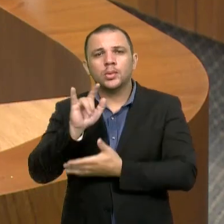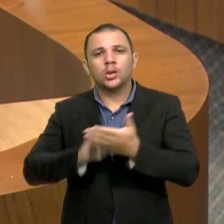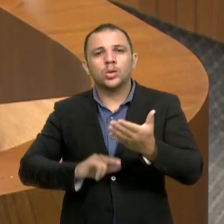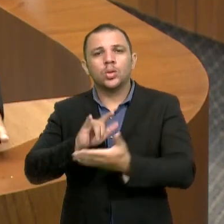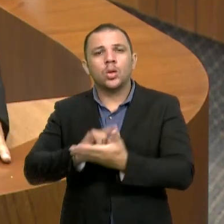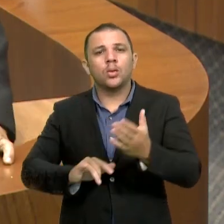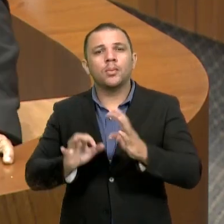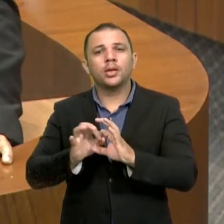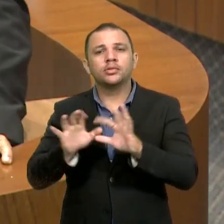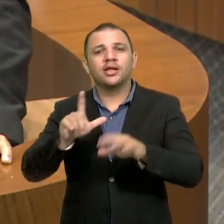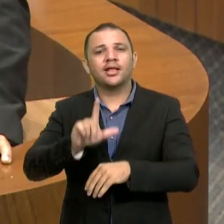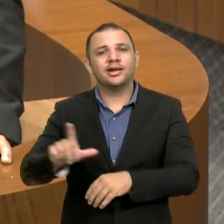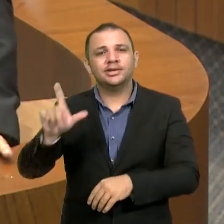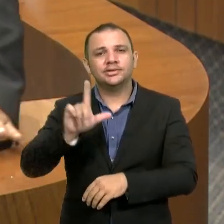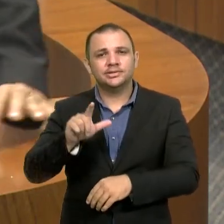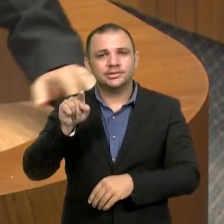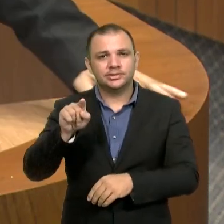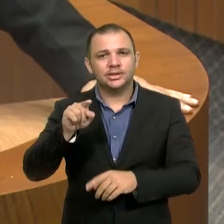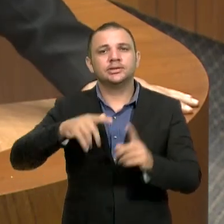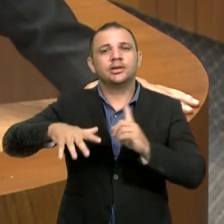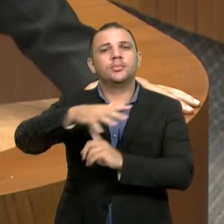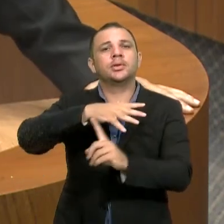Eric,